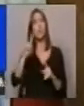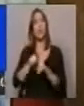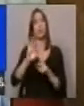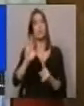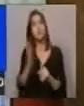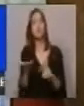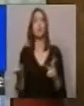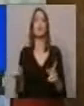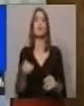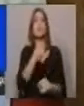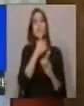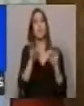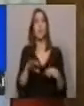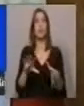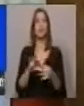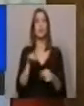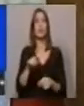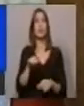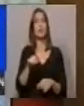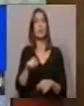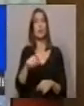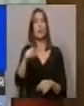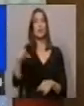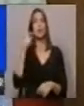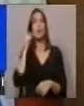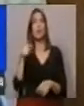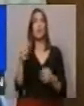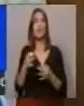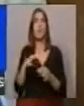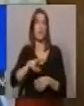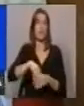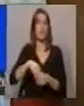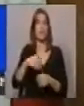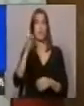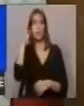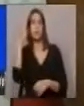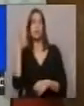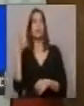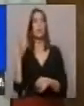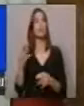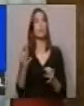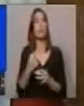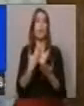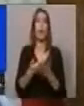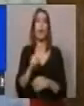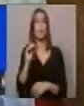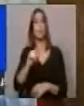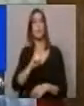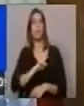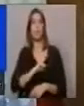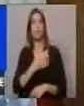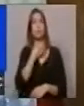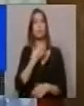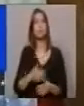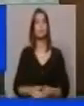de decisão final, em relação àqueles que aplicaram ou estiveram envolvidos em fraudes e que levaram bancos privados à falência.